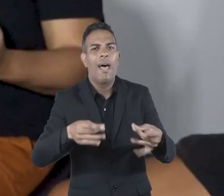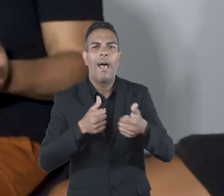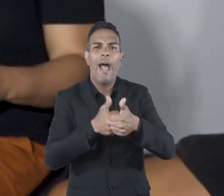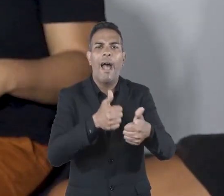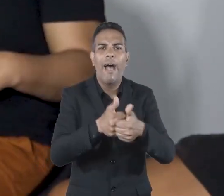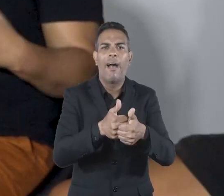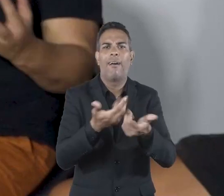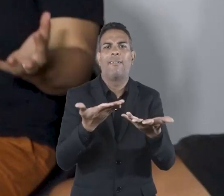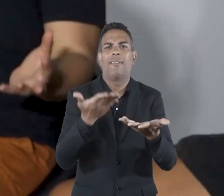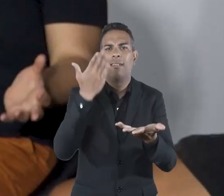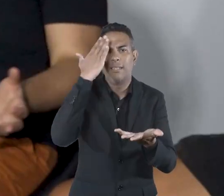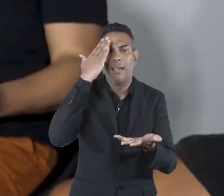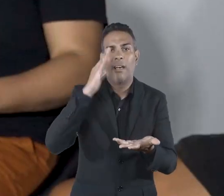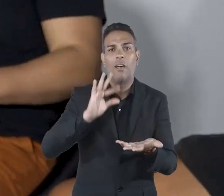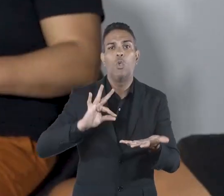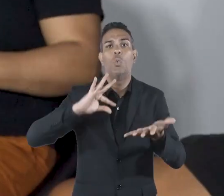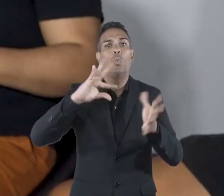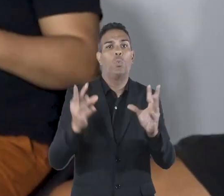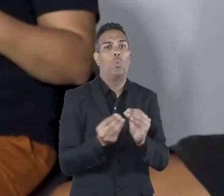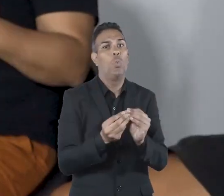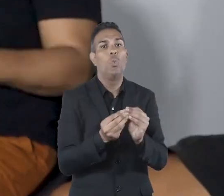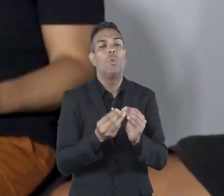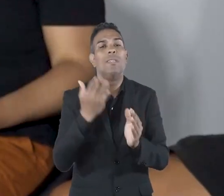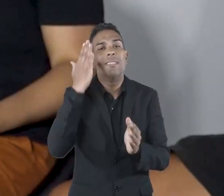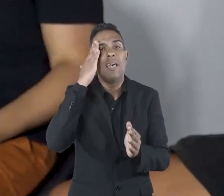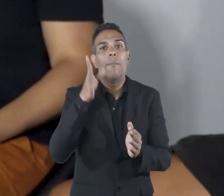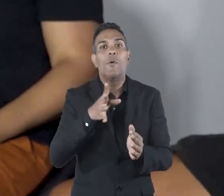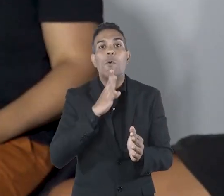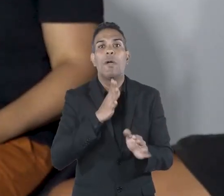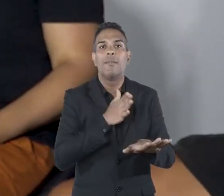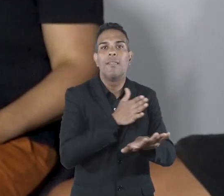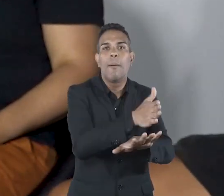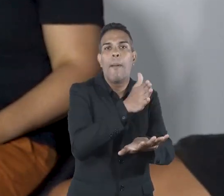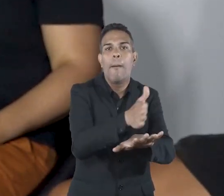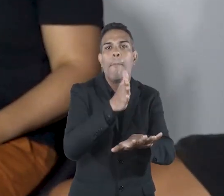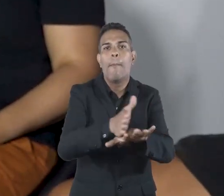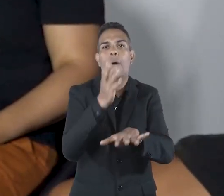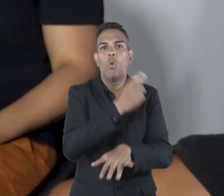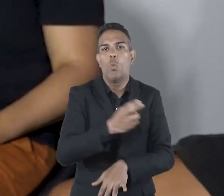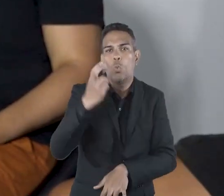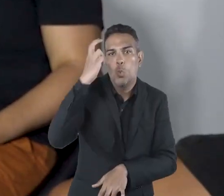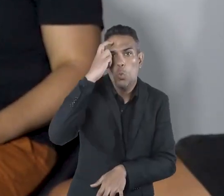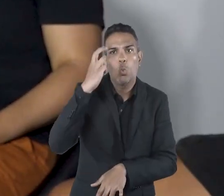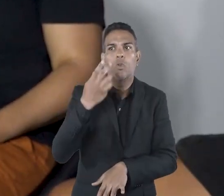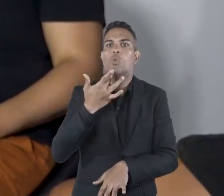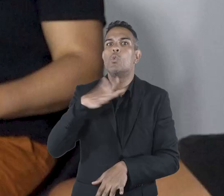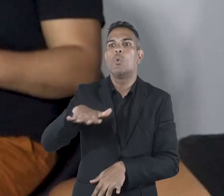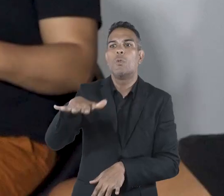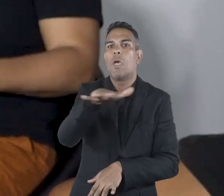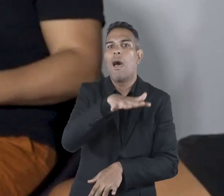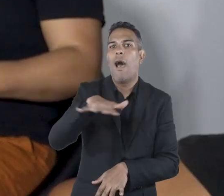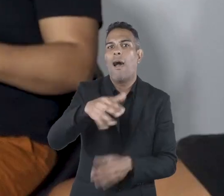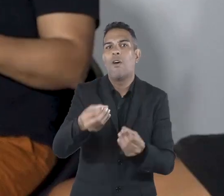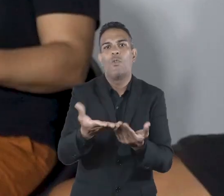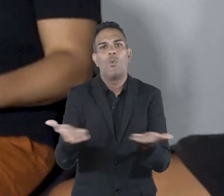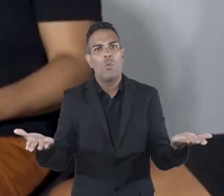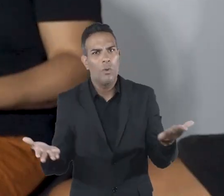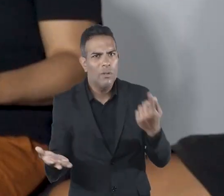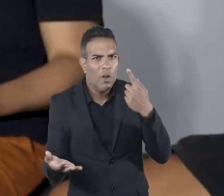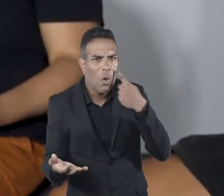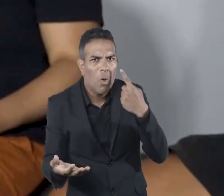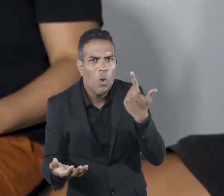não é saber necessariamente contar em árabe ou aprender os dias ou o alfabeto, mas é acessar diferentes culturas que